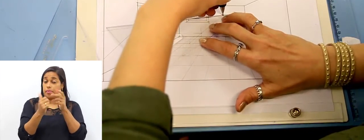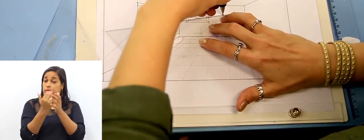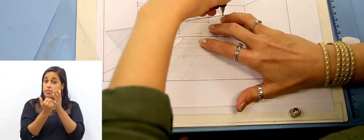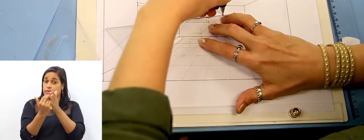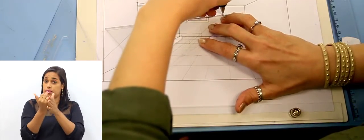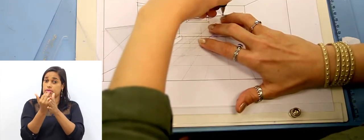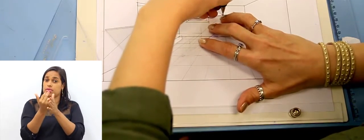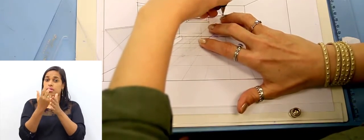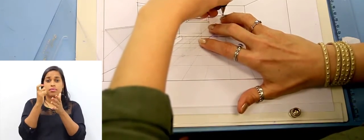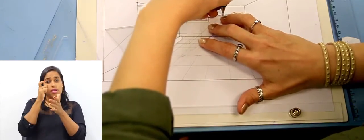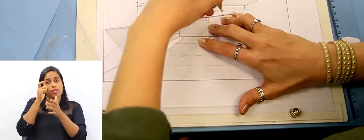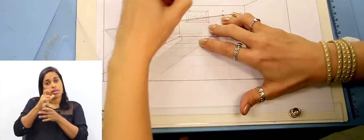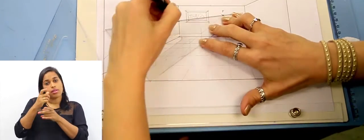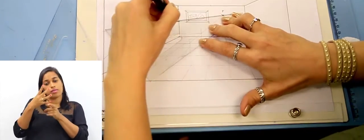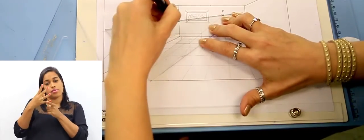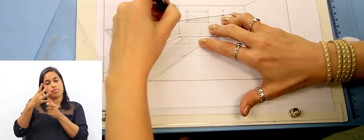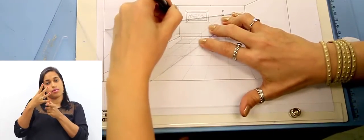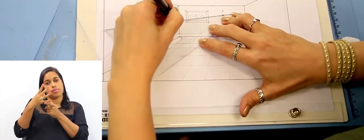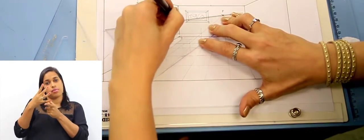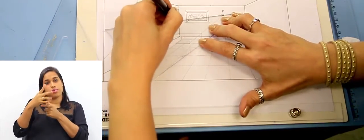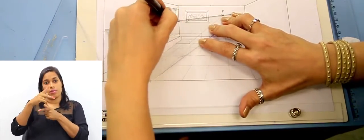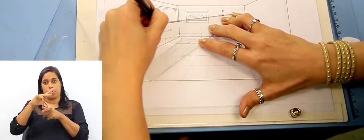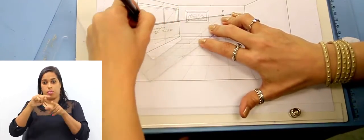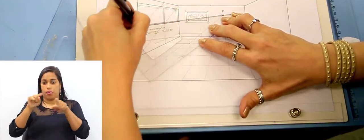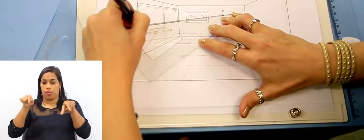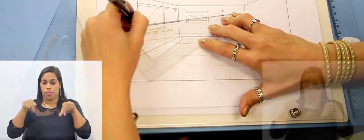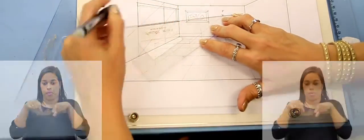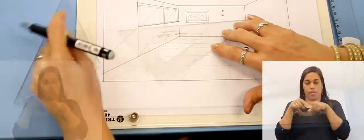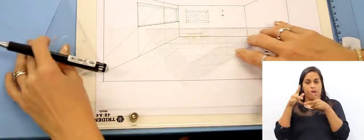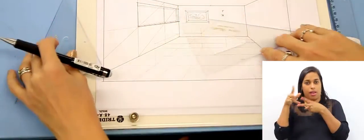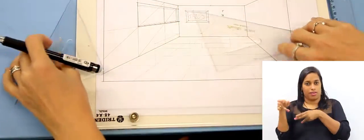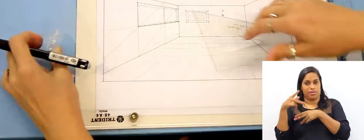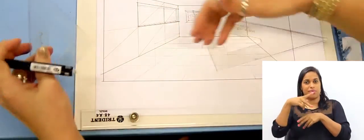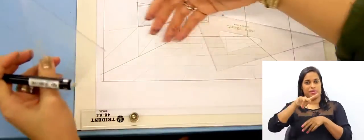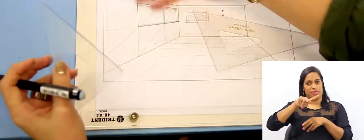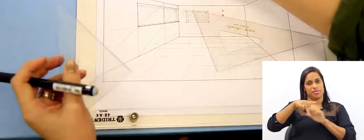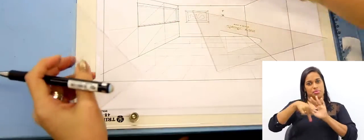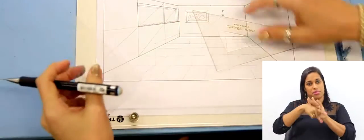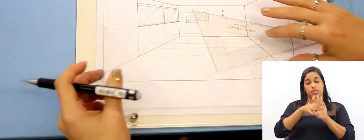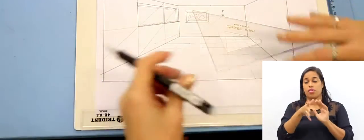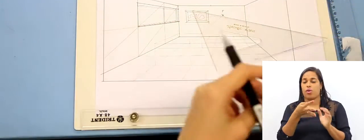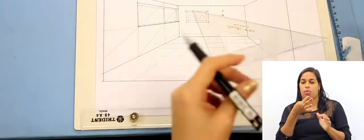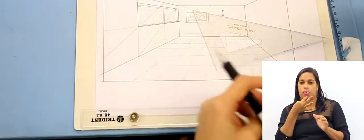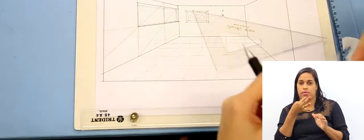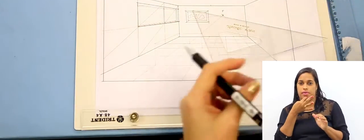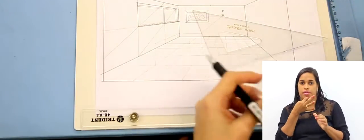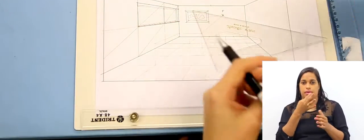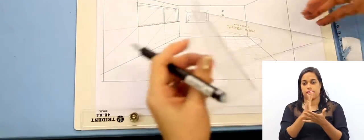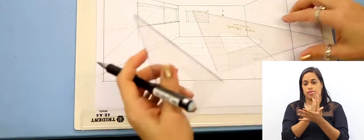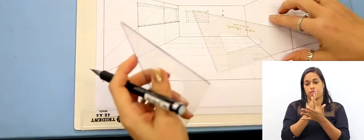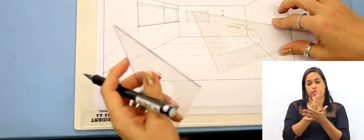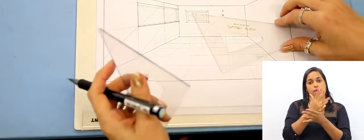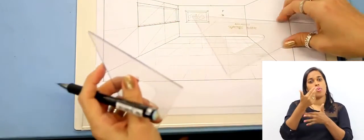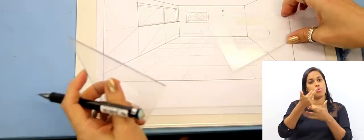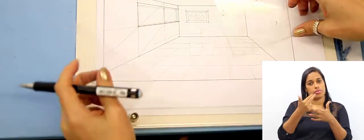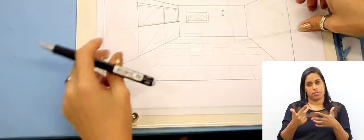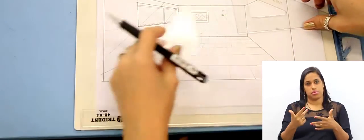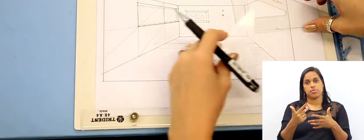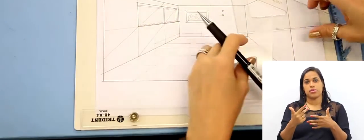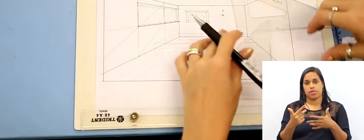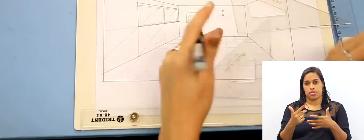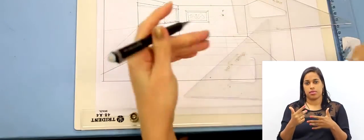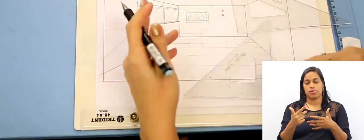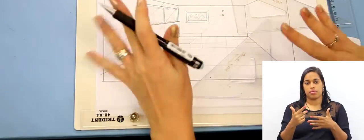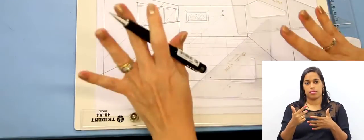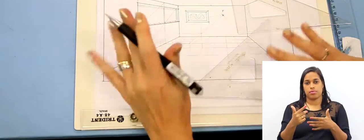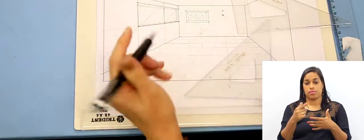Talvez o primeiro desenho para fazer, mais interessante, seja do quarto de vocês. Porque aí, já conhecem os objetos,